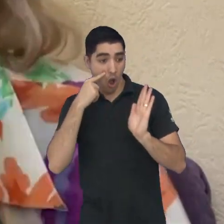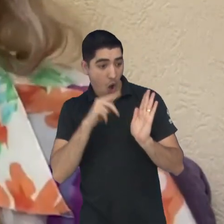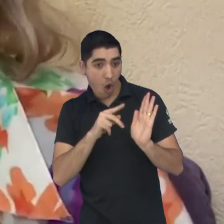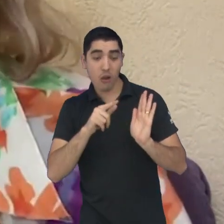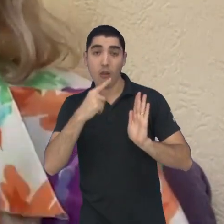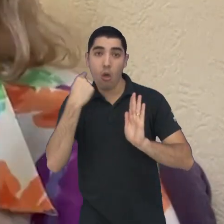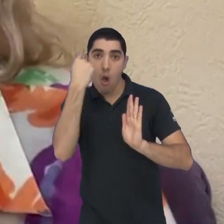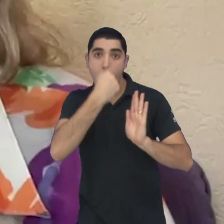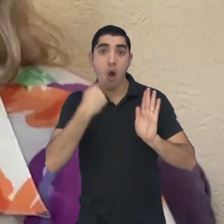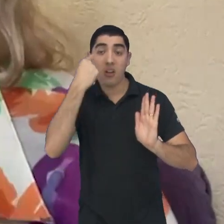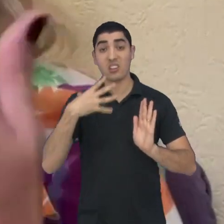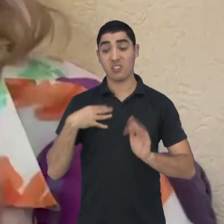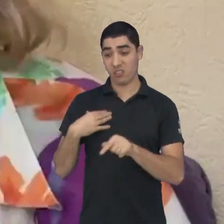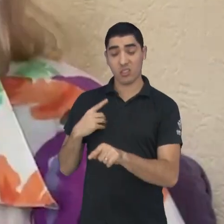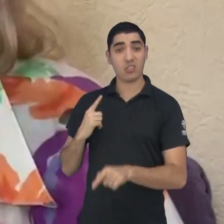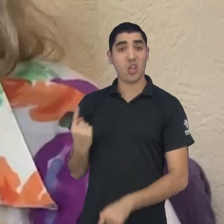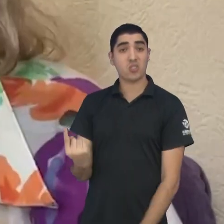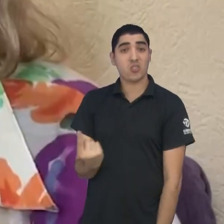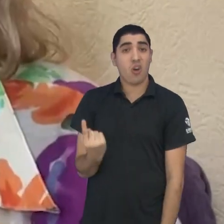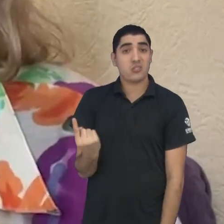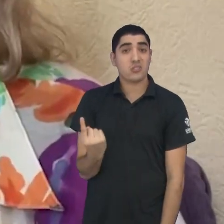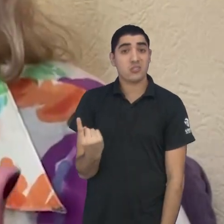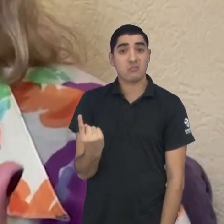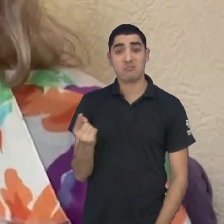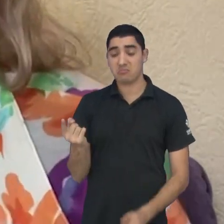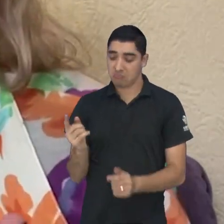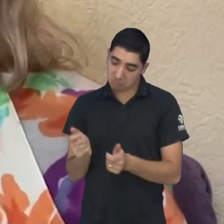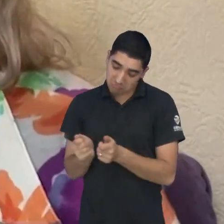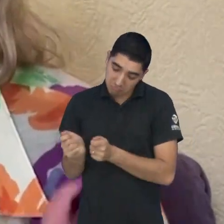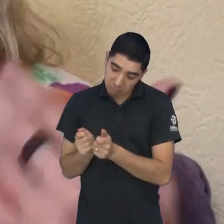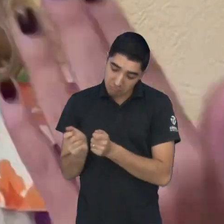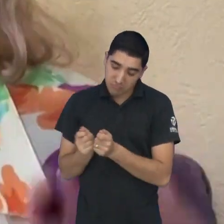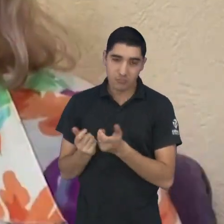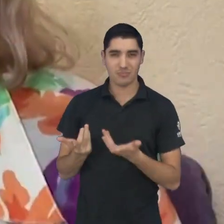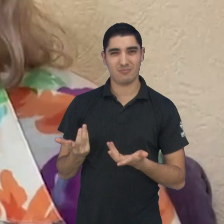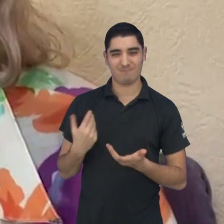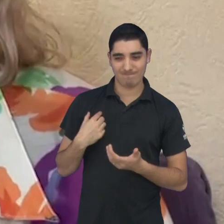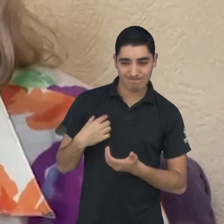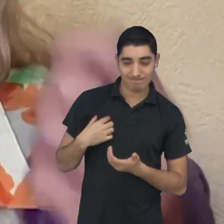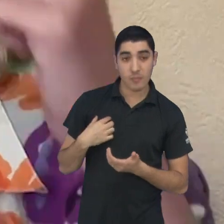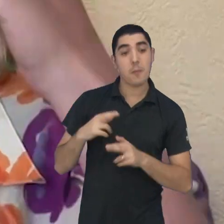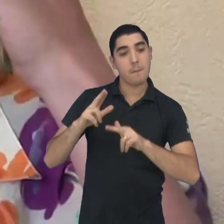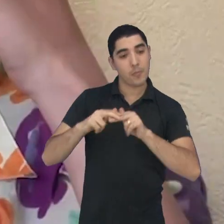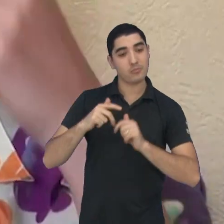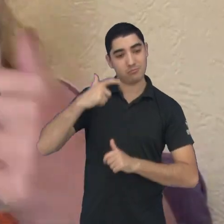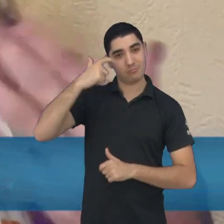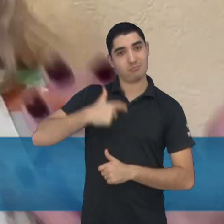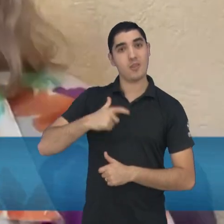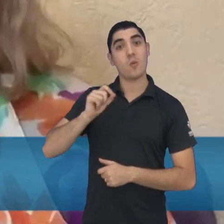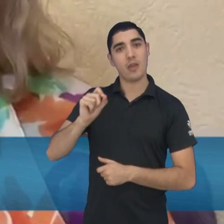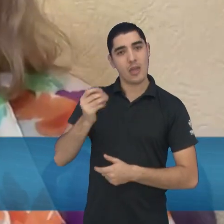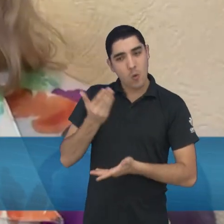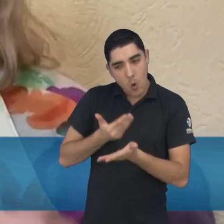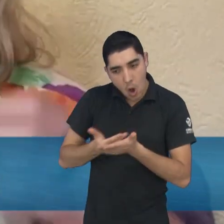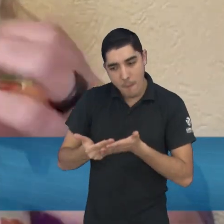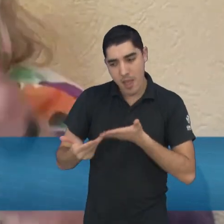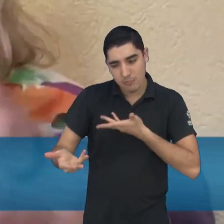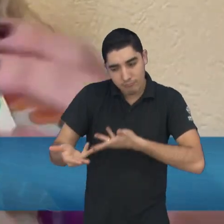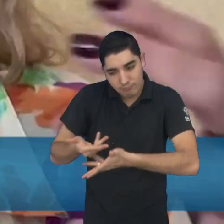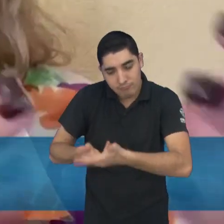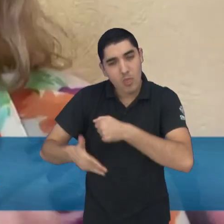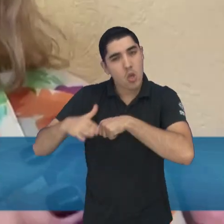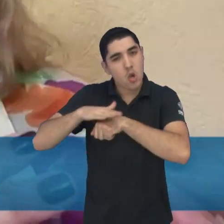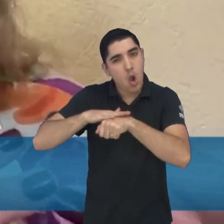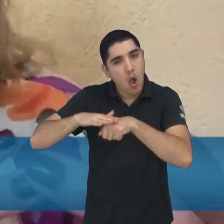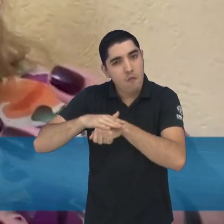ali, sozinhos, desamparados, entregues a uma tela. E a partir do momento que eu entro na relação e eu começo a dialogar com meu filho, explicar